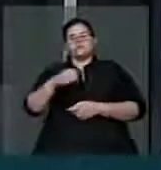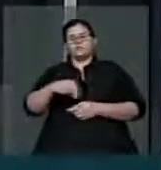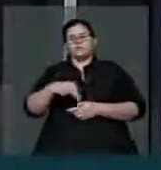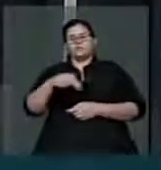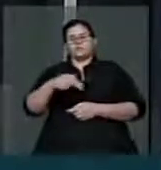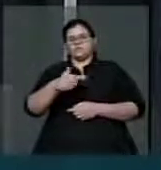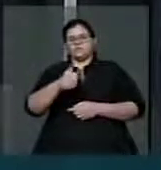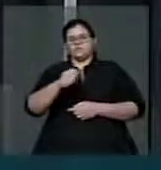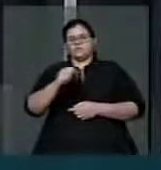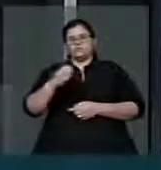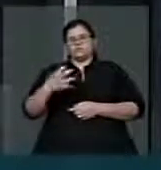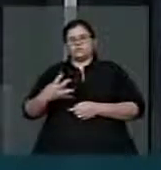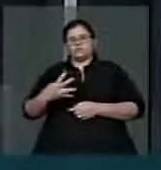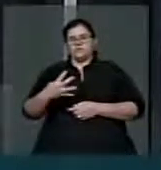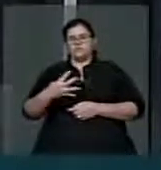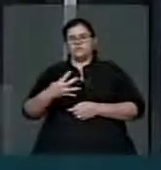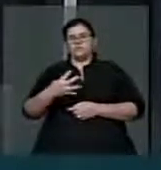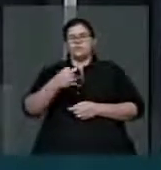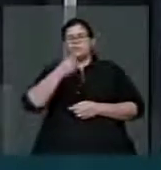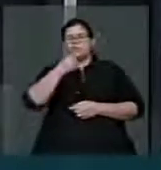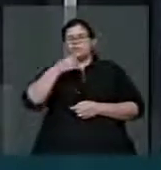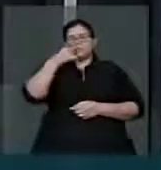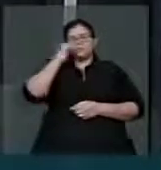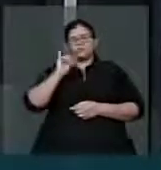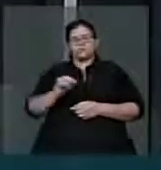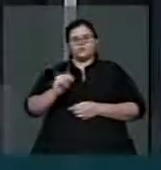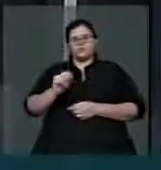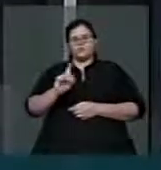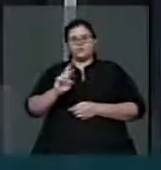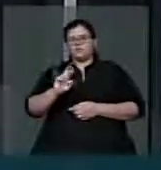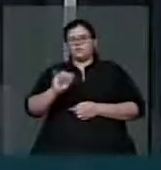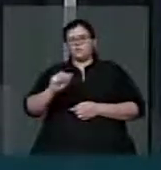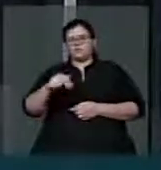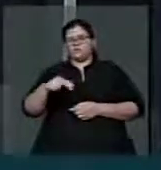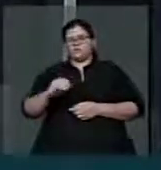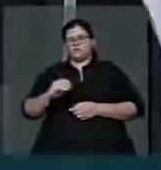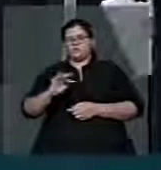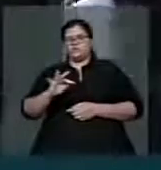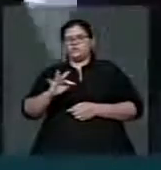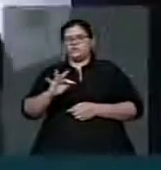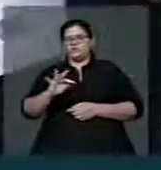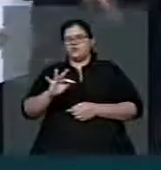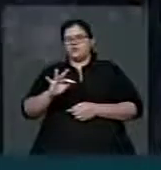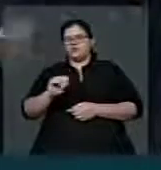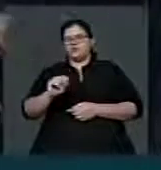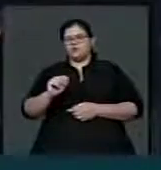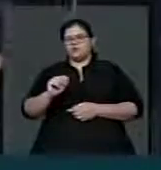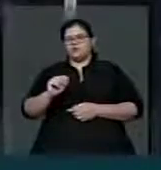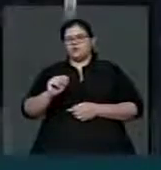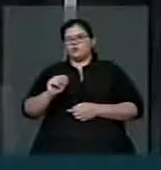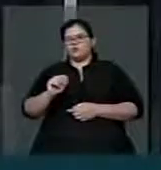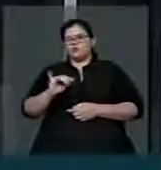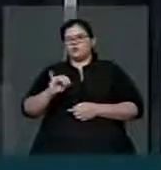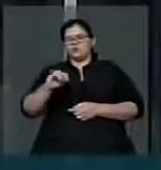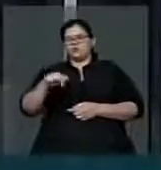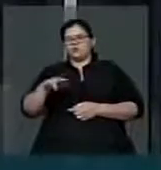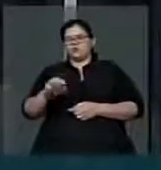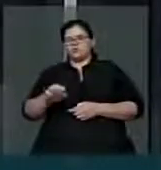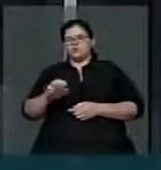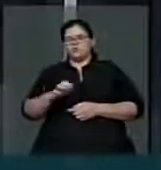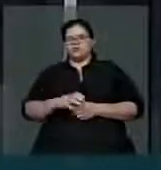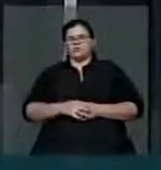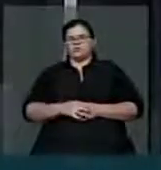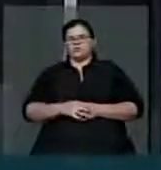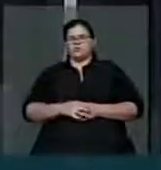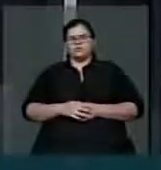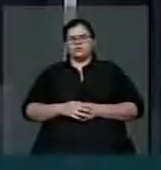um fazendeiro, Adriano Chafik, suposto proprietário de uma fazenda, Nova Alegria, que estava ocupada há